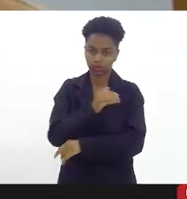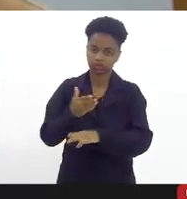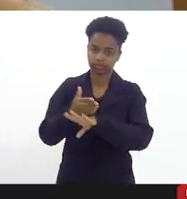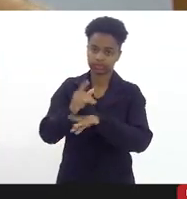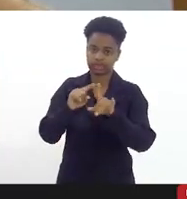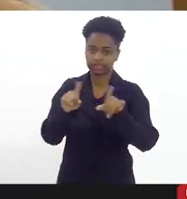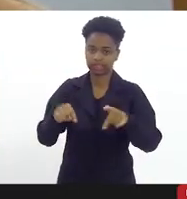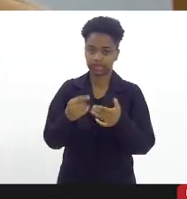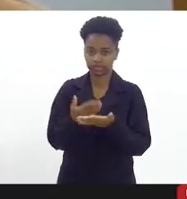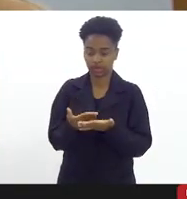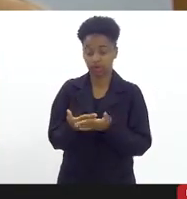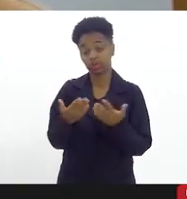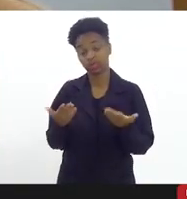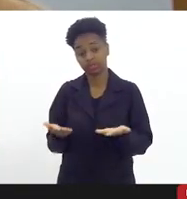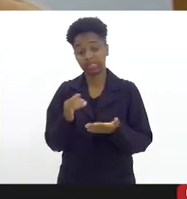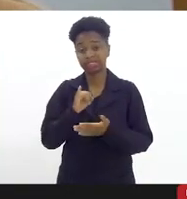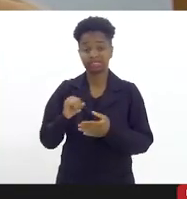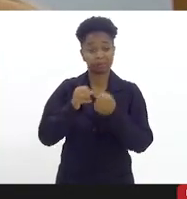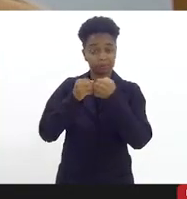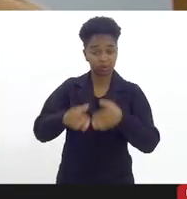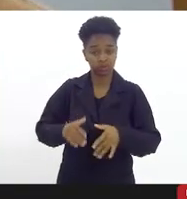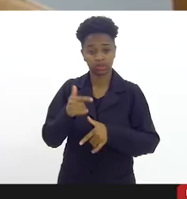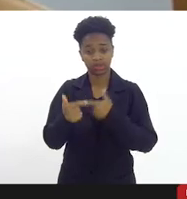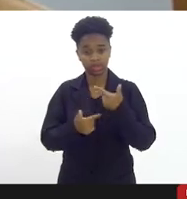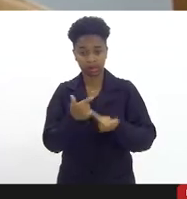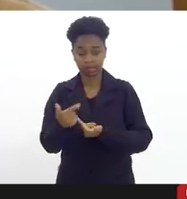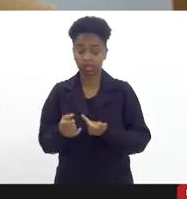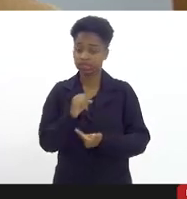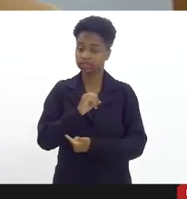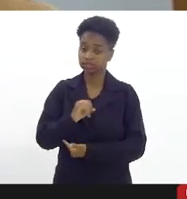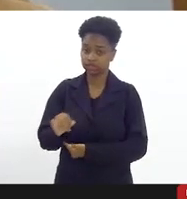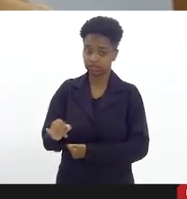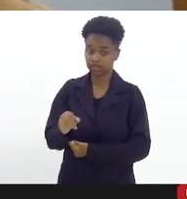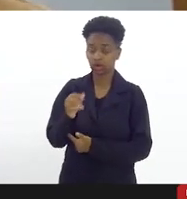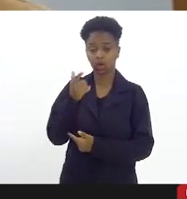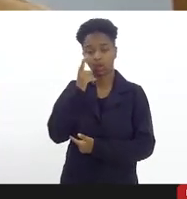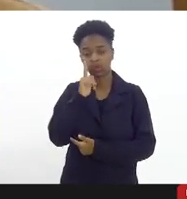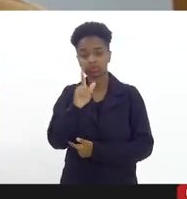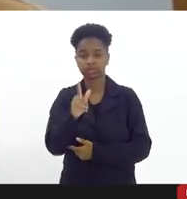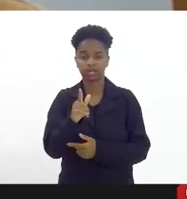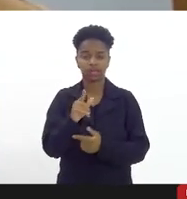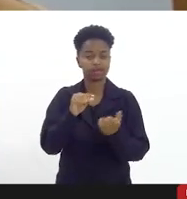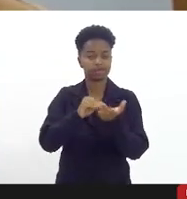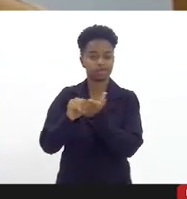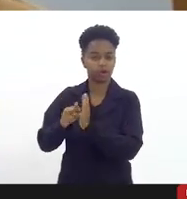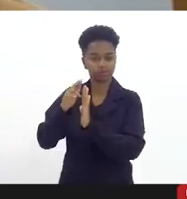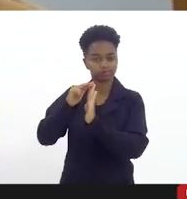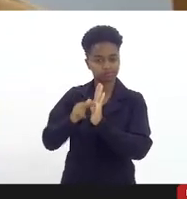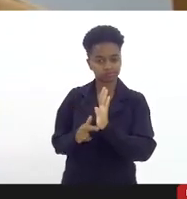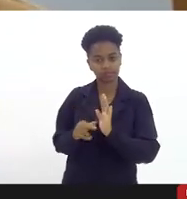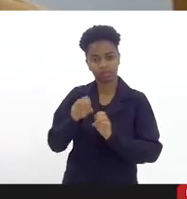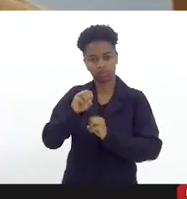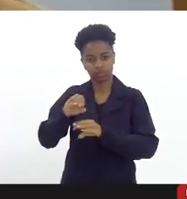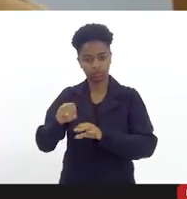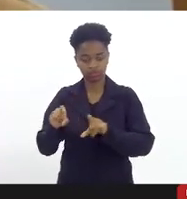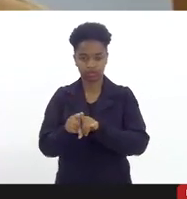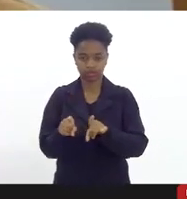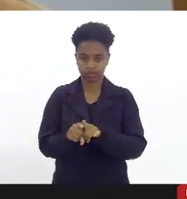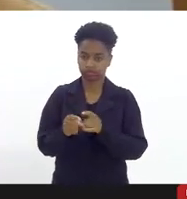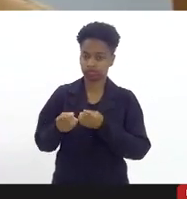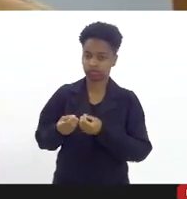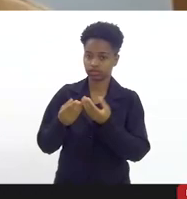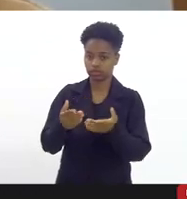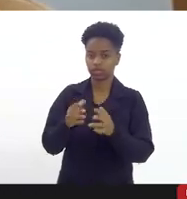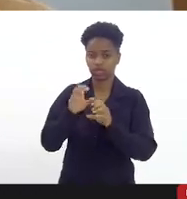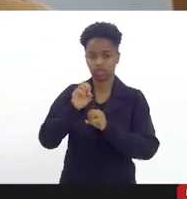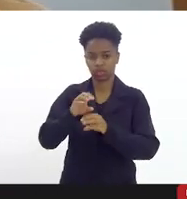e quanto mais você precariza o trabalho quanto mais você discernimento em educação quanto mais você entrega Educação